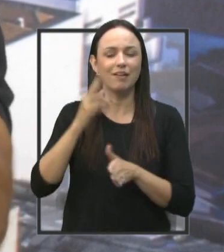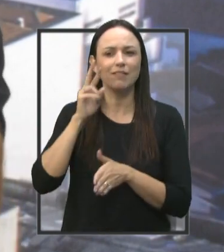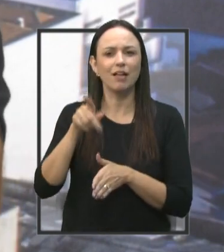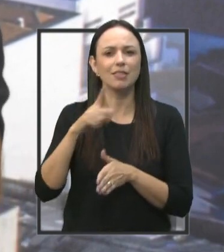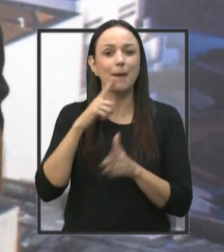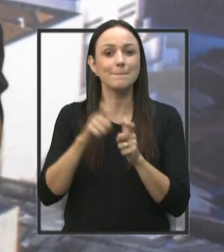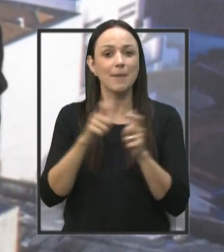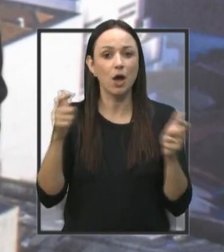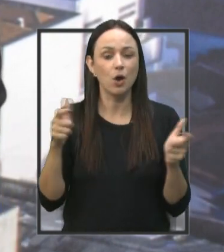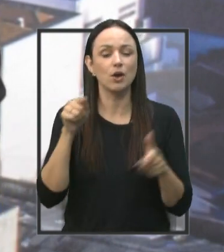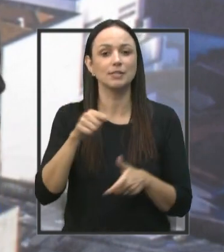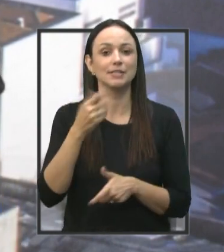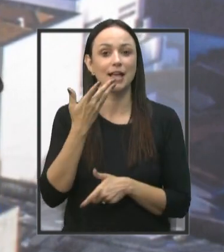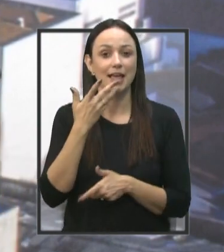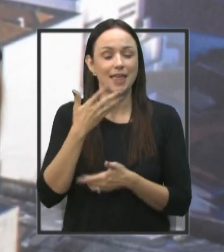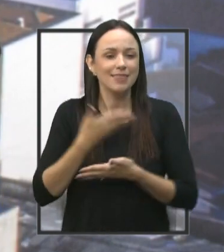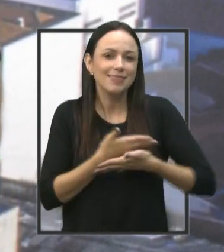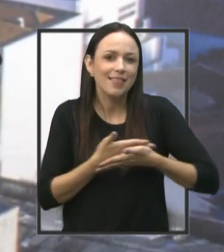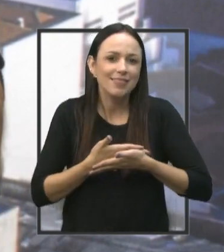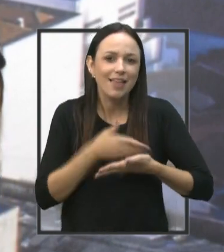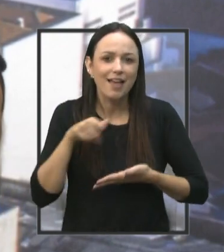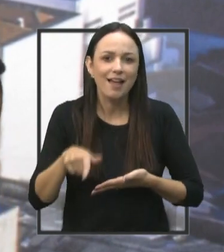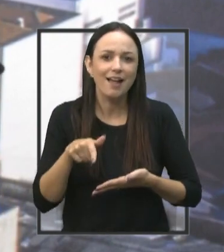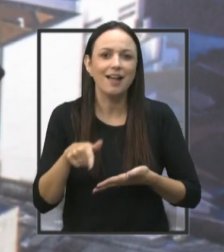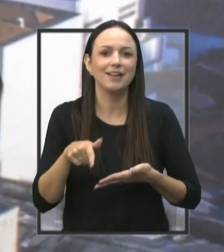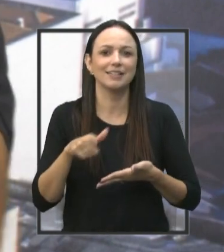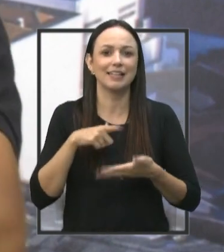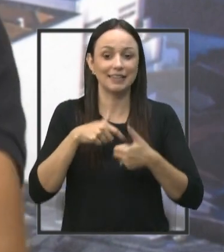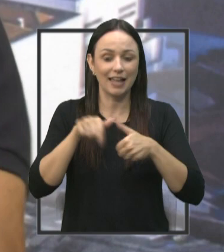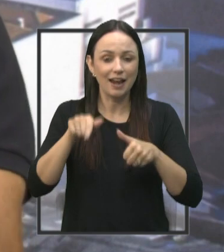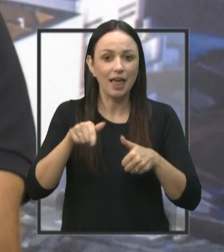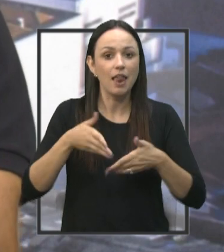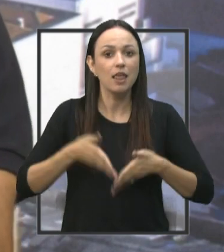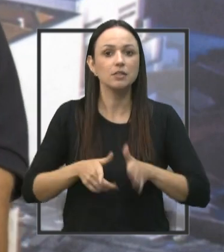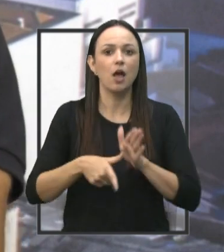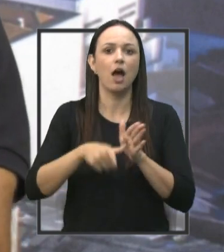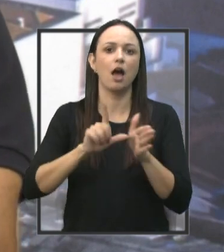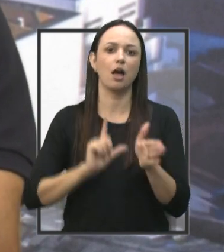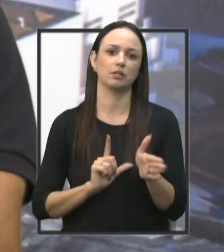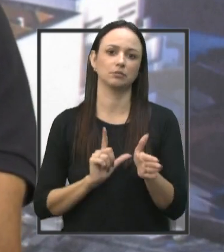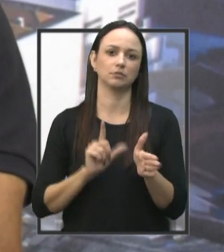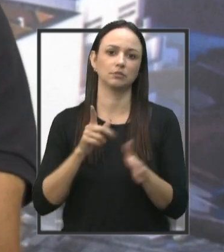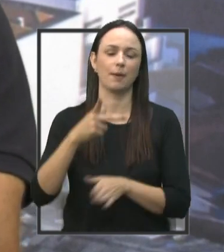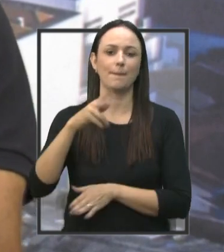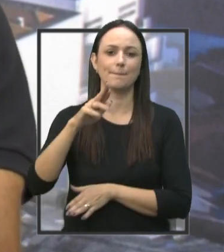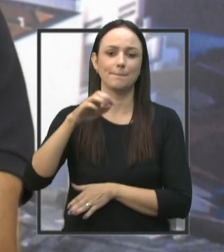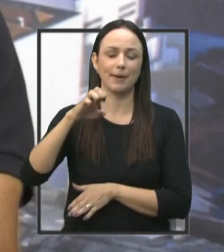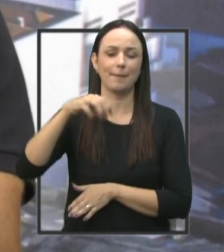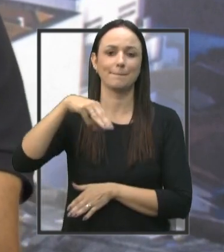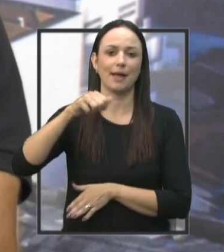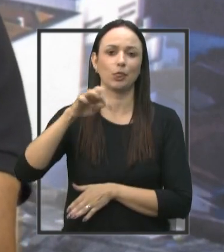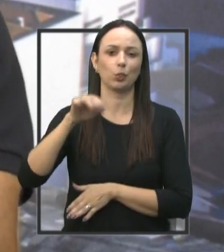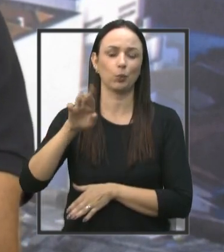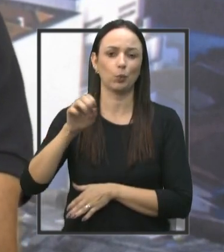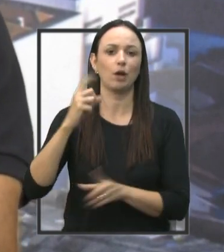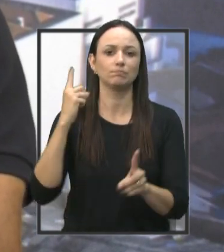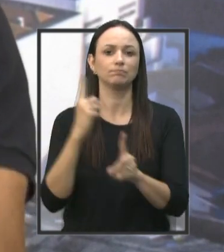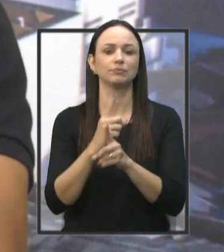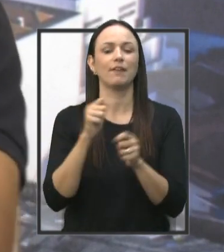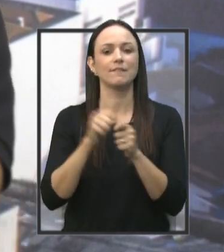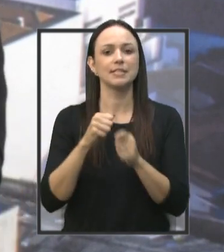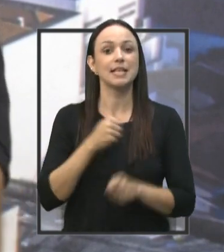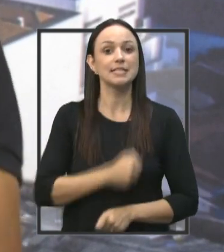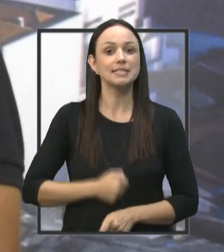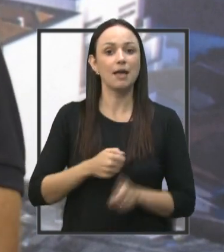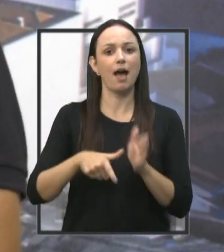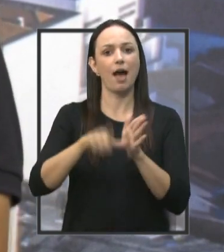a maioria das crianças que ali estão são prematuros, e isso pode ser detectado com um exame